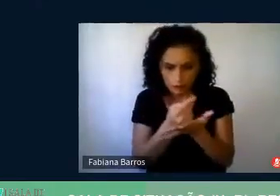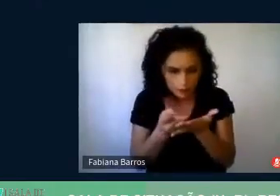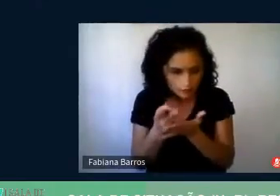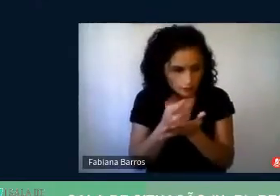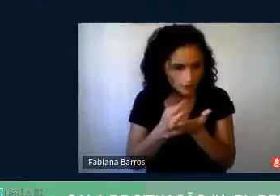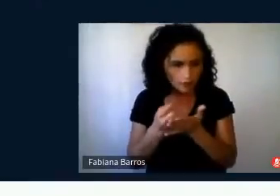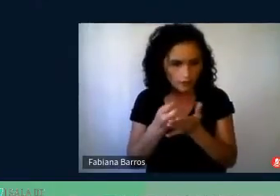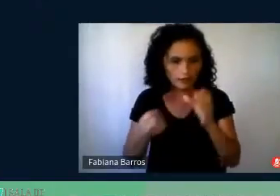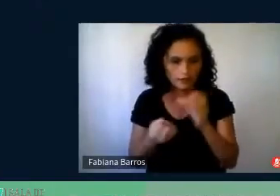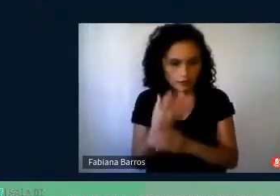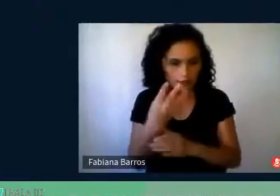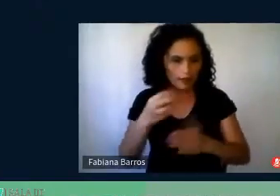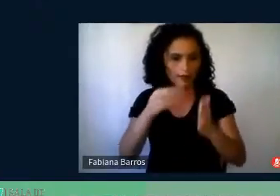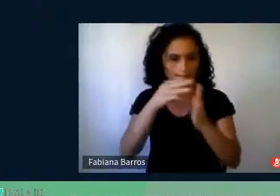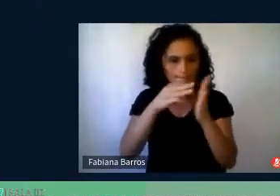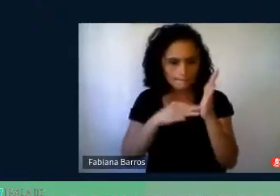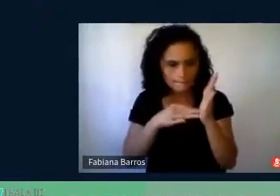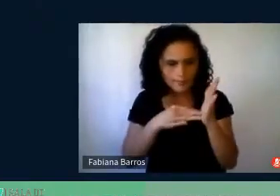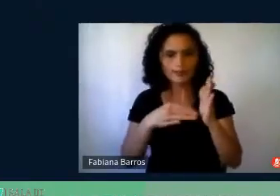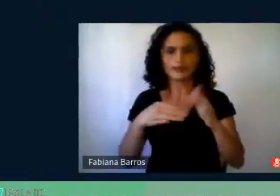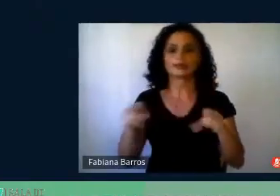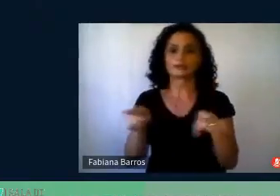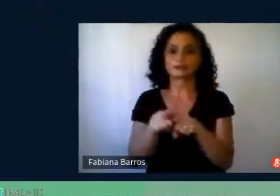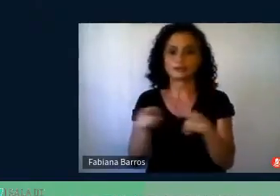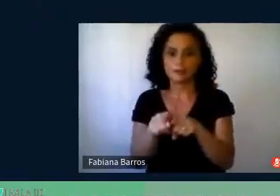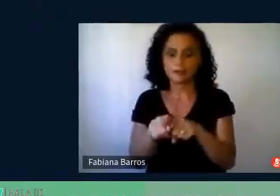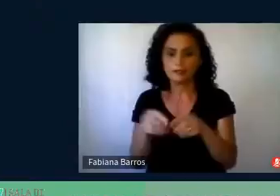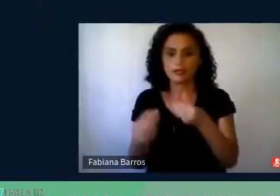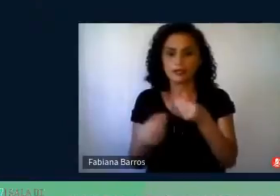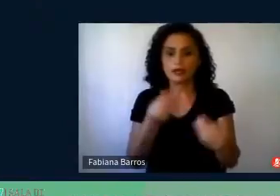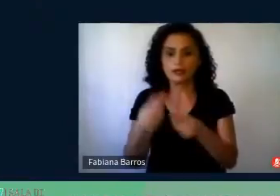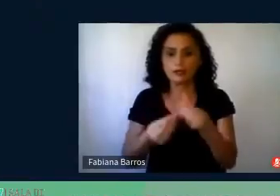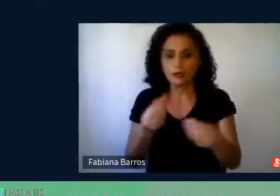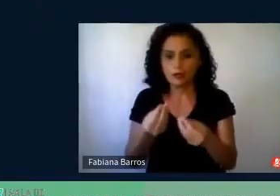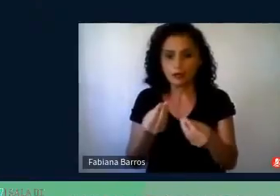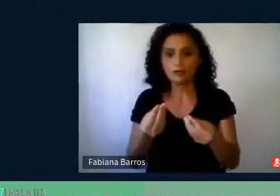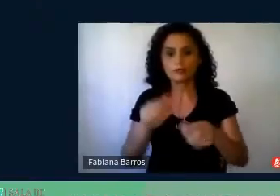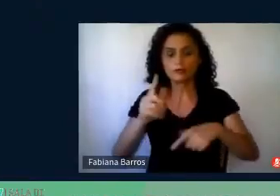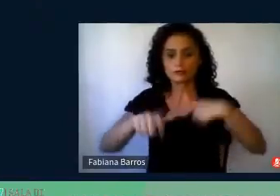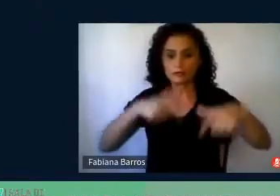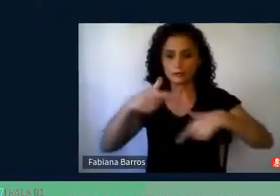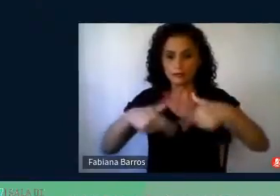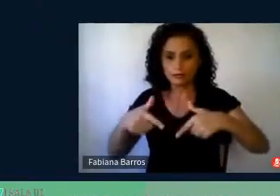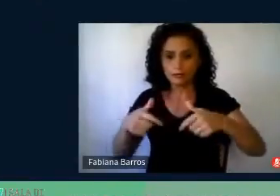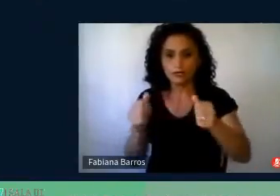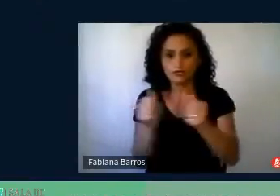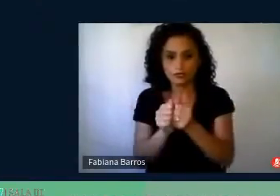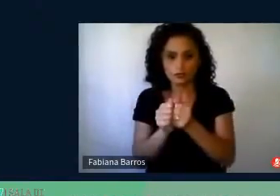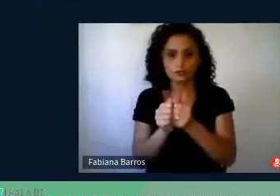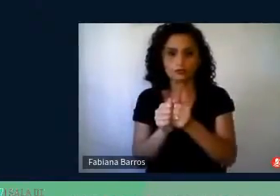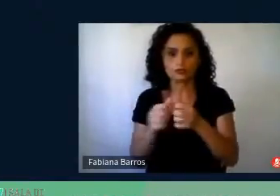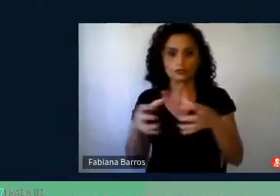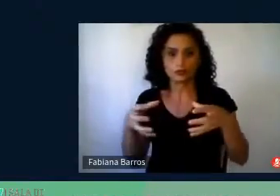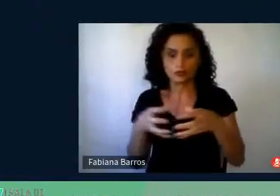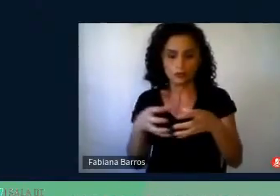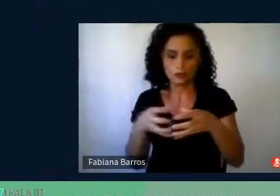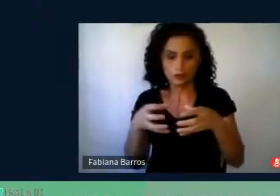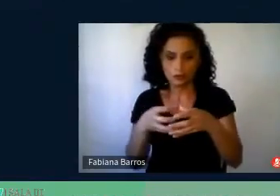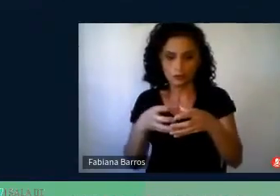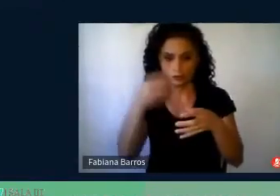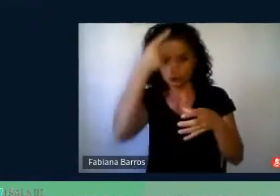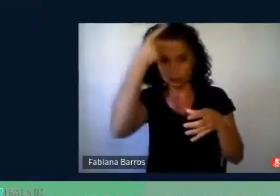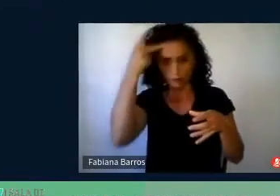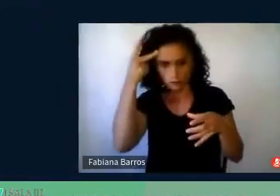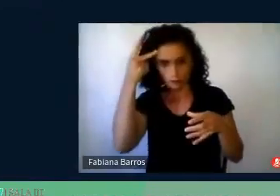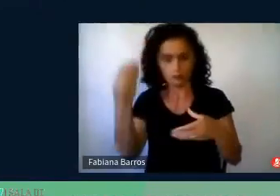boletins epidemiológicos, enfim, a gente vem trabalhando muito forte. Então, como eu falei, um espaço importante da resposta a uma crise